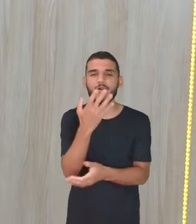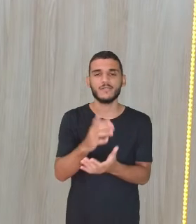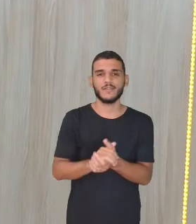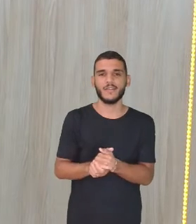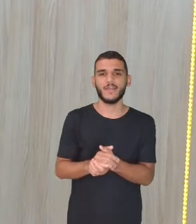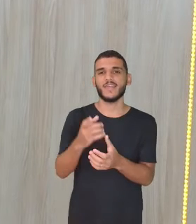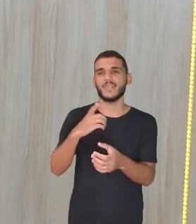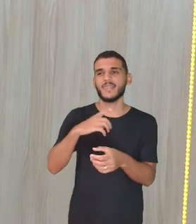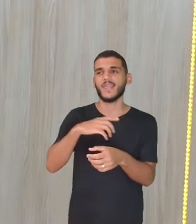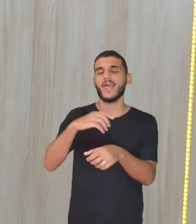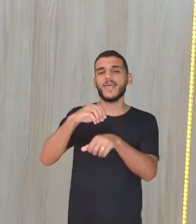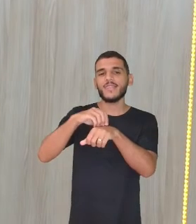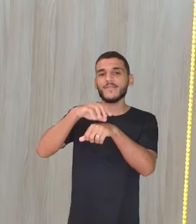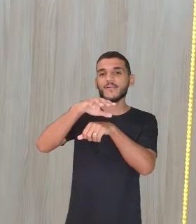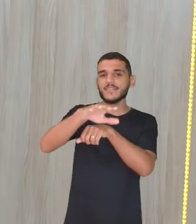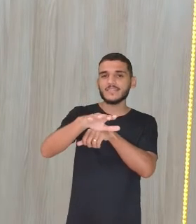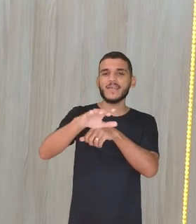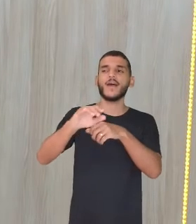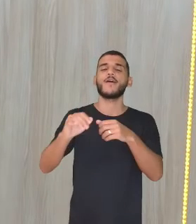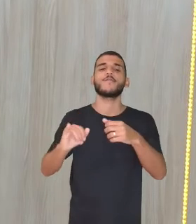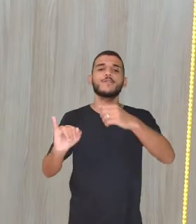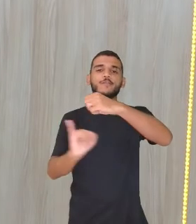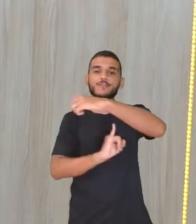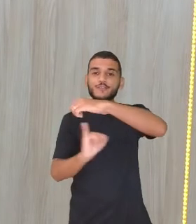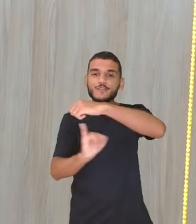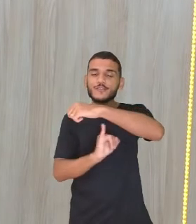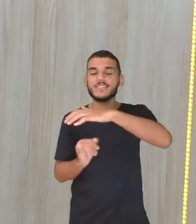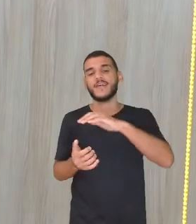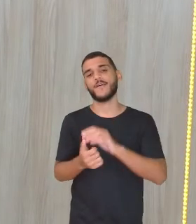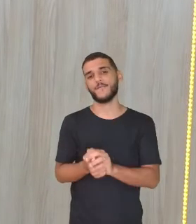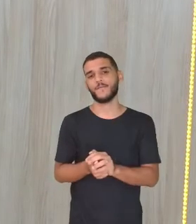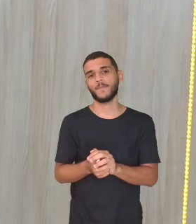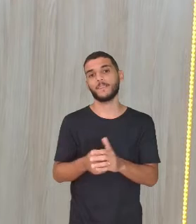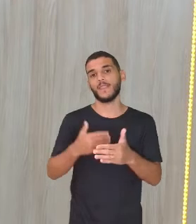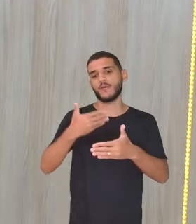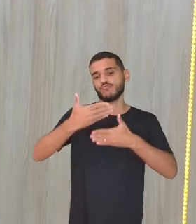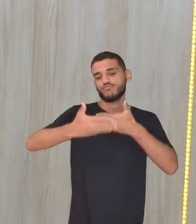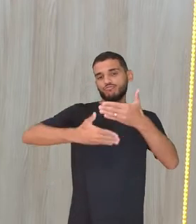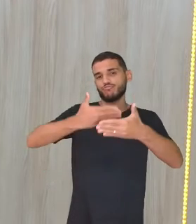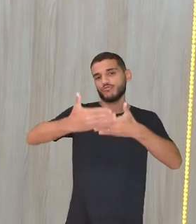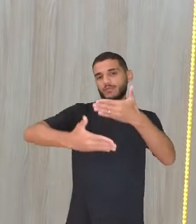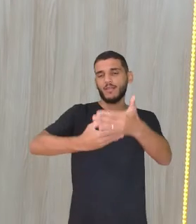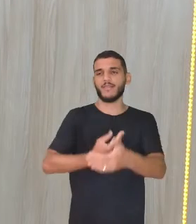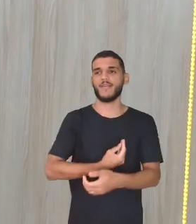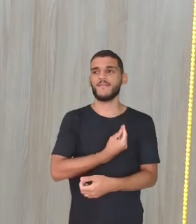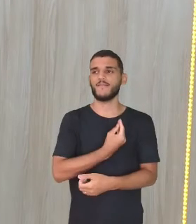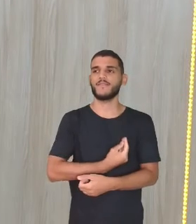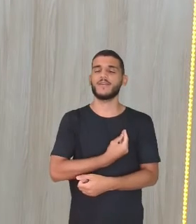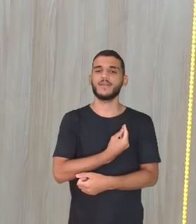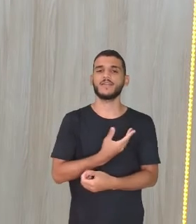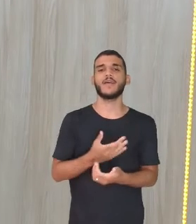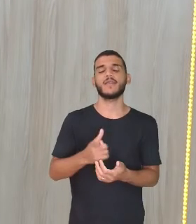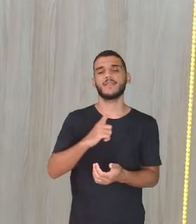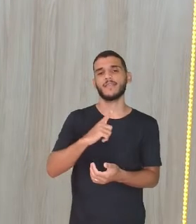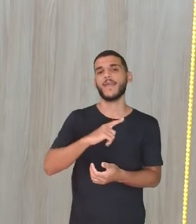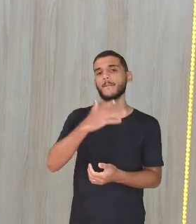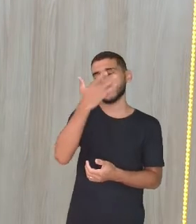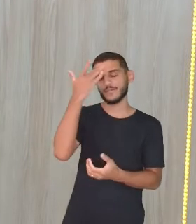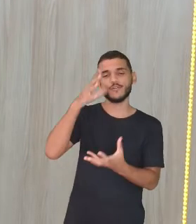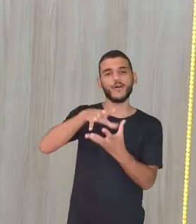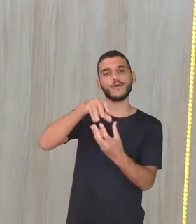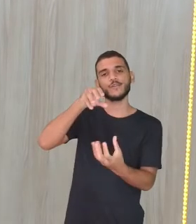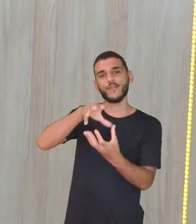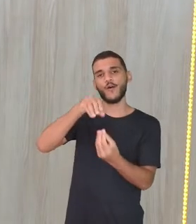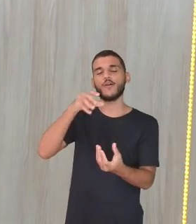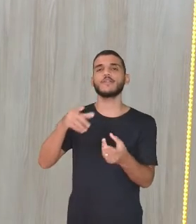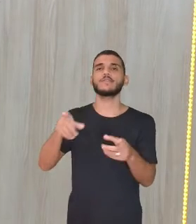uma instituição. E essa instituição te convenceu de que em todas as etapas da vida, mostrou aí um casal de idosos,